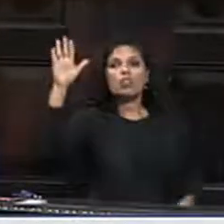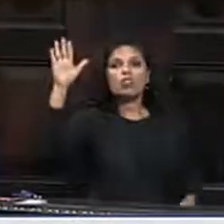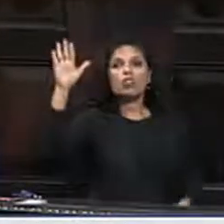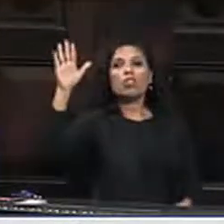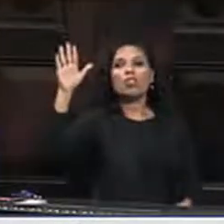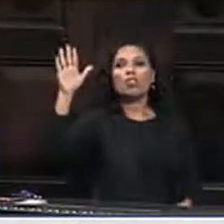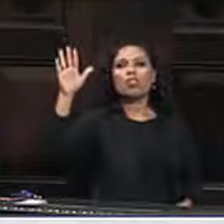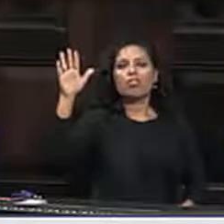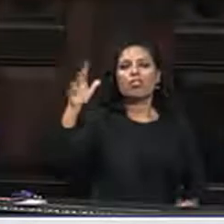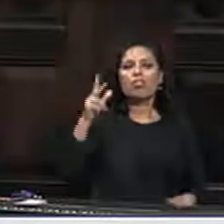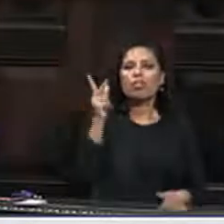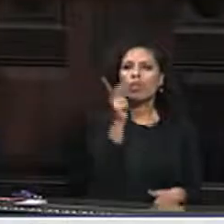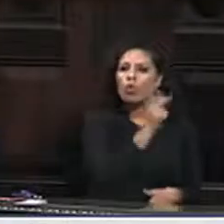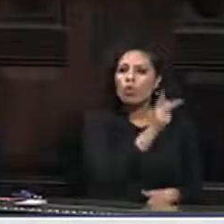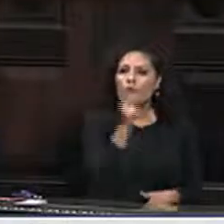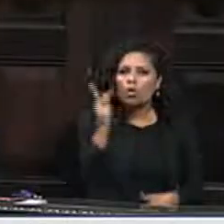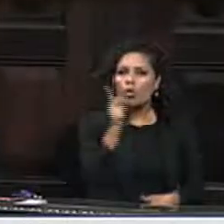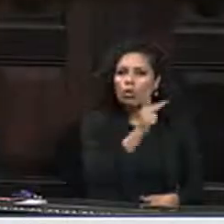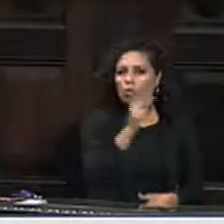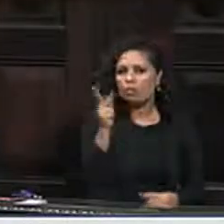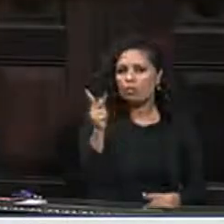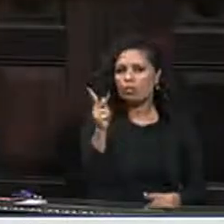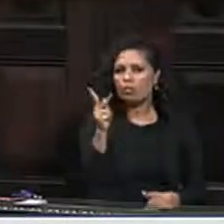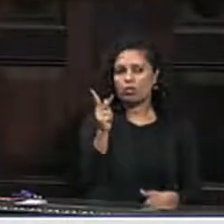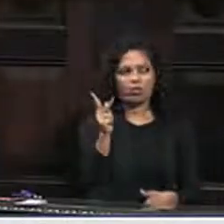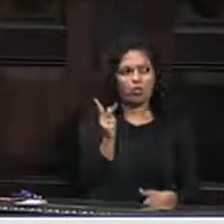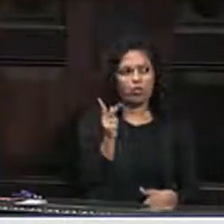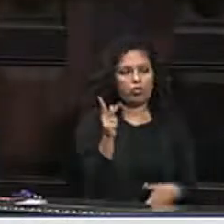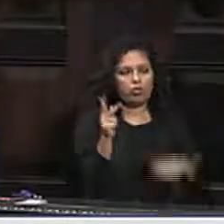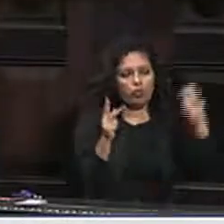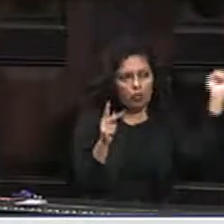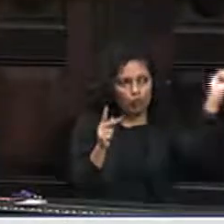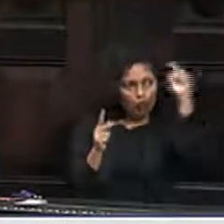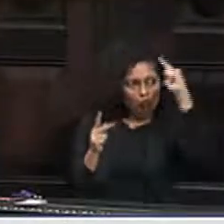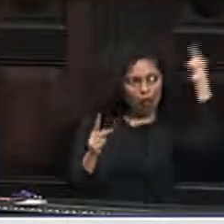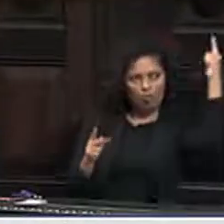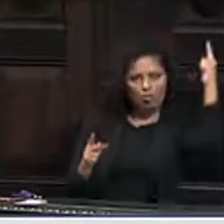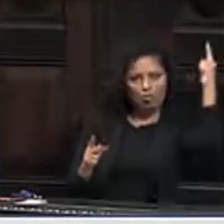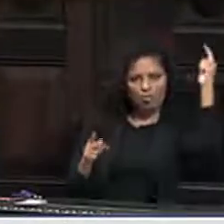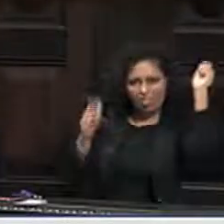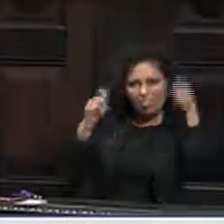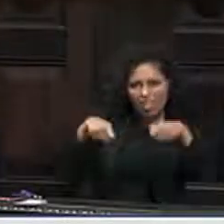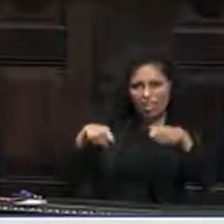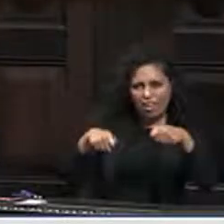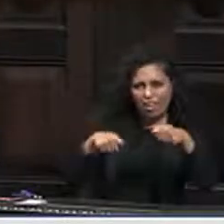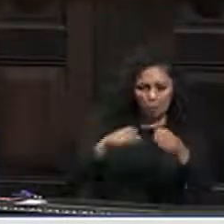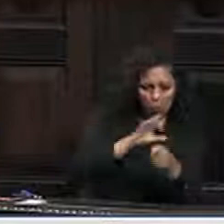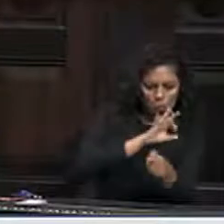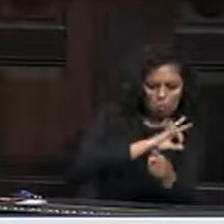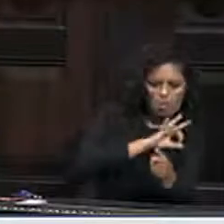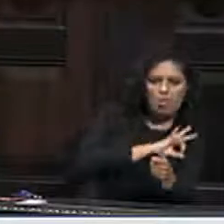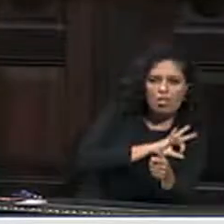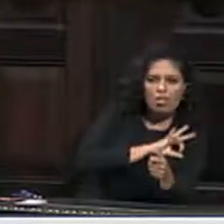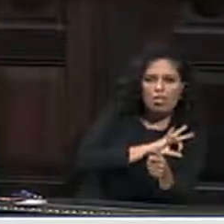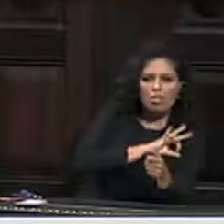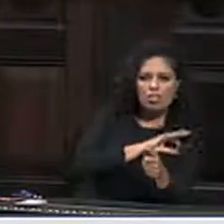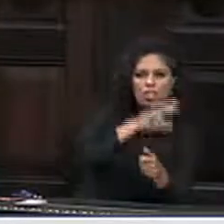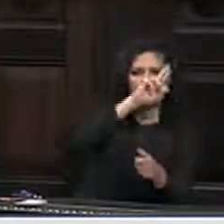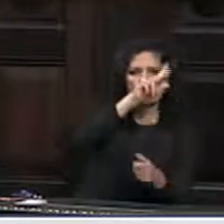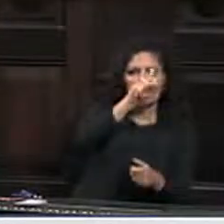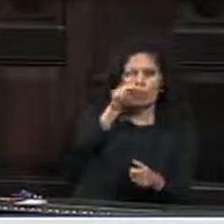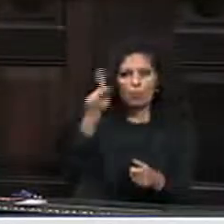não poderiam coexistir dois sóis: o militar da